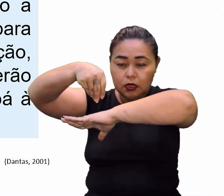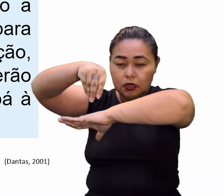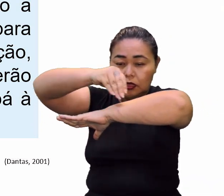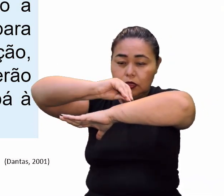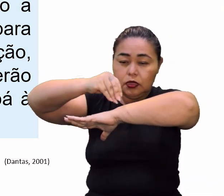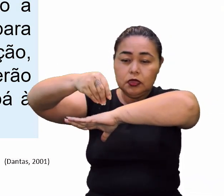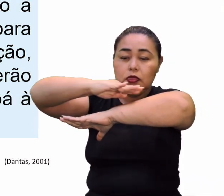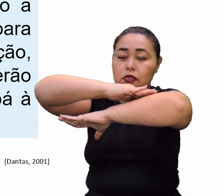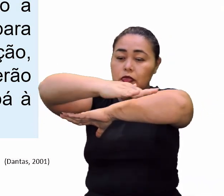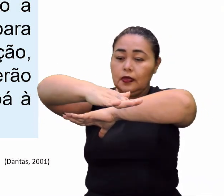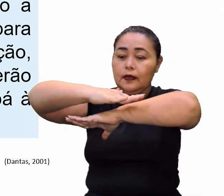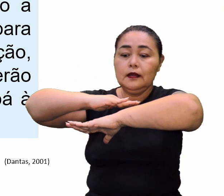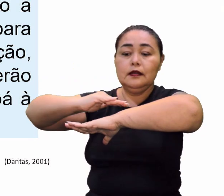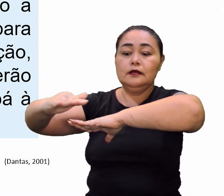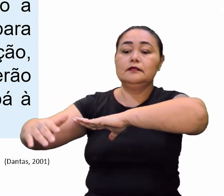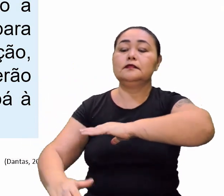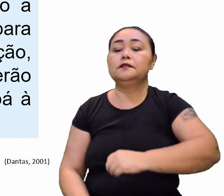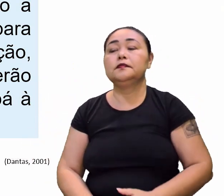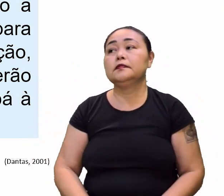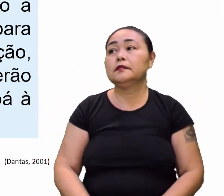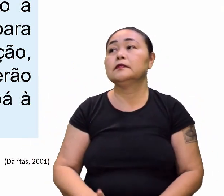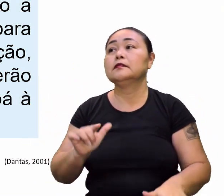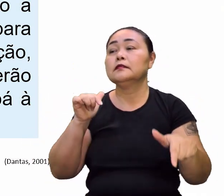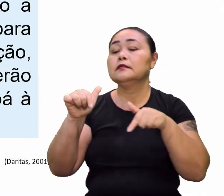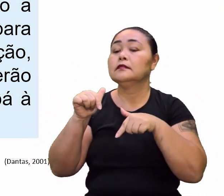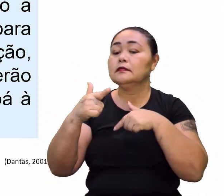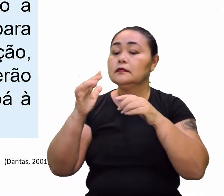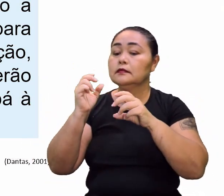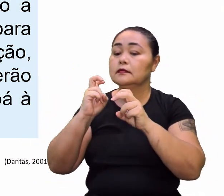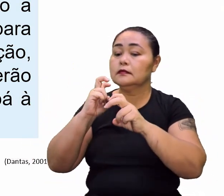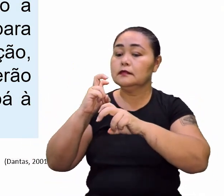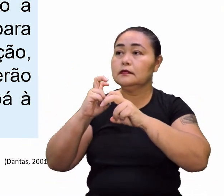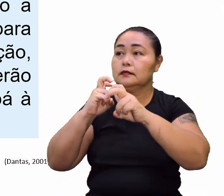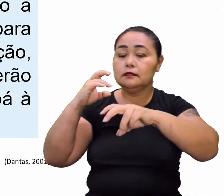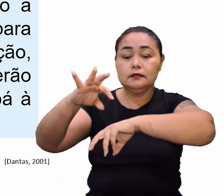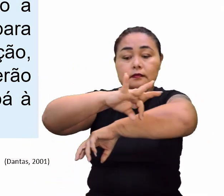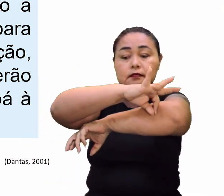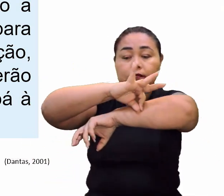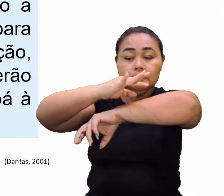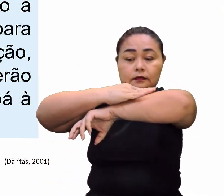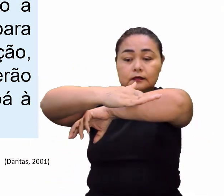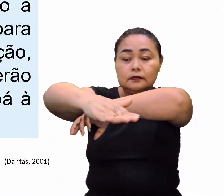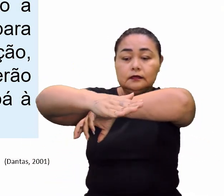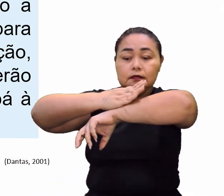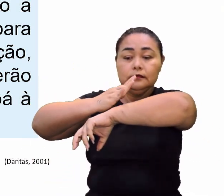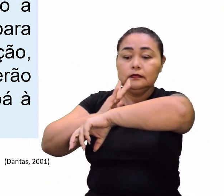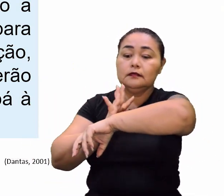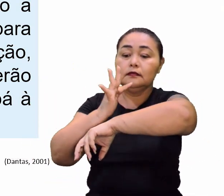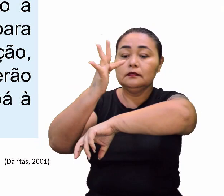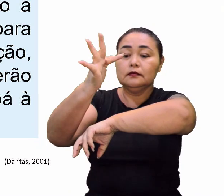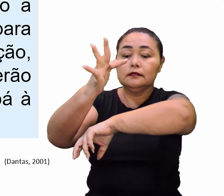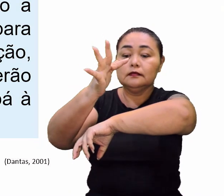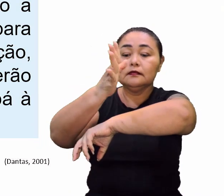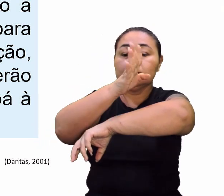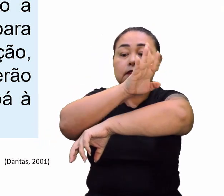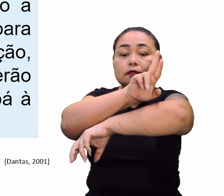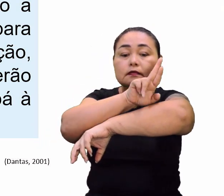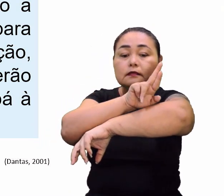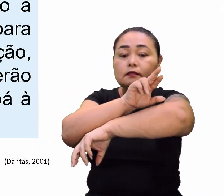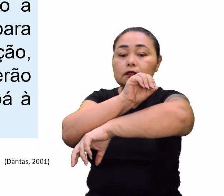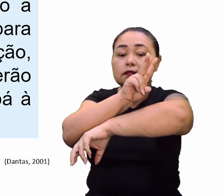jogar cascalho, Muito enfim, bem. esse trabalho aí de engenharia para a construção da futura